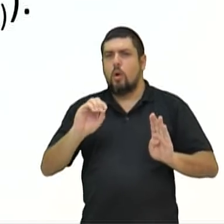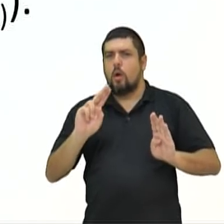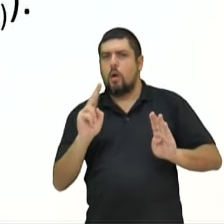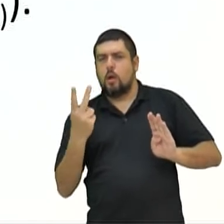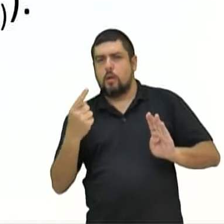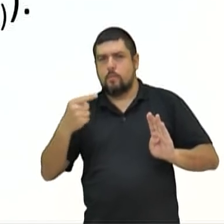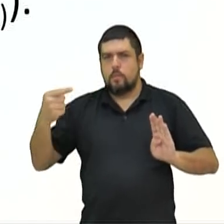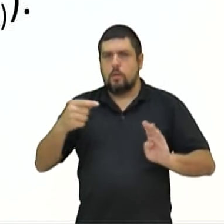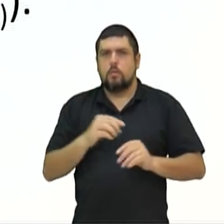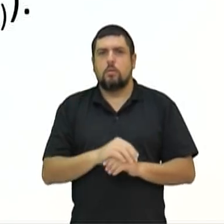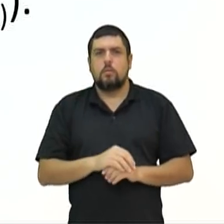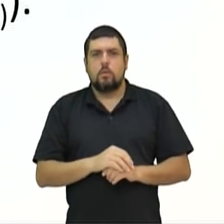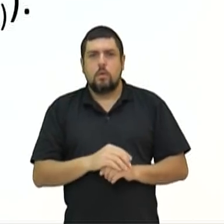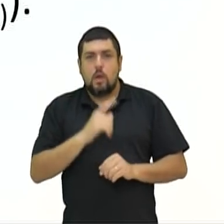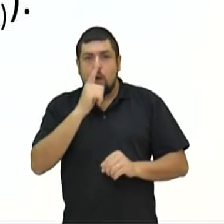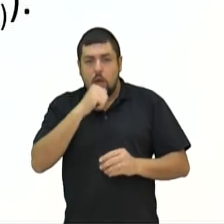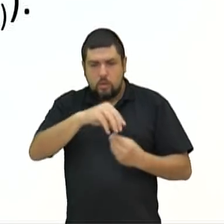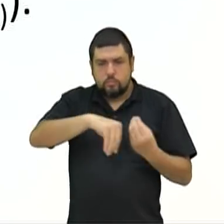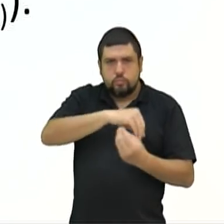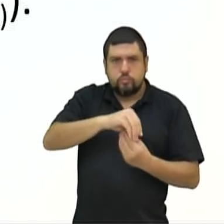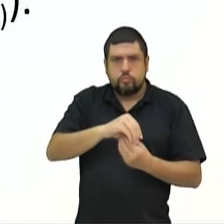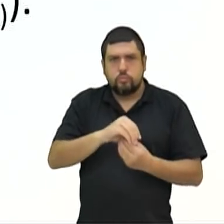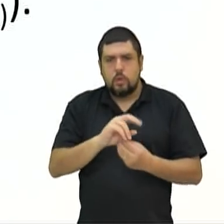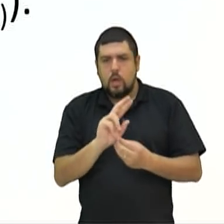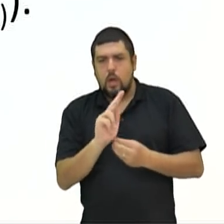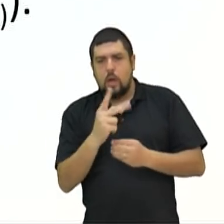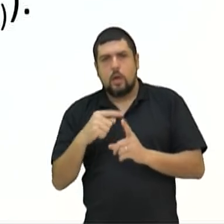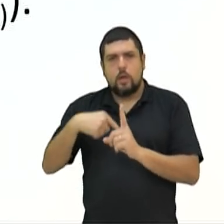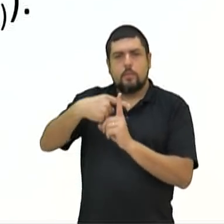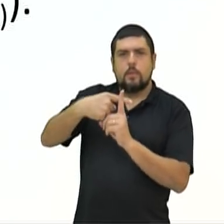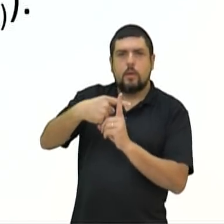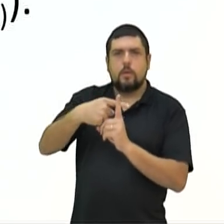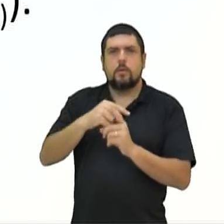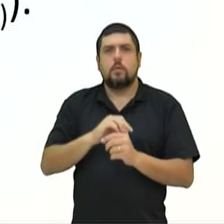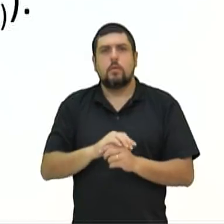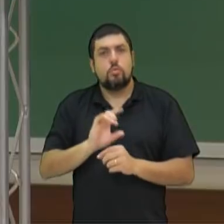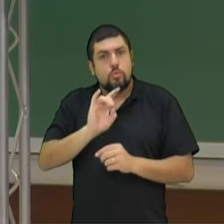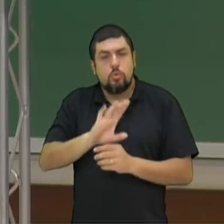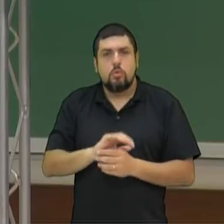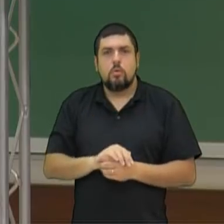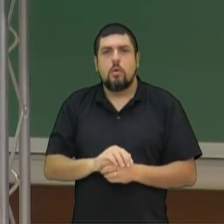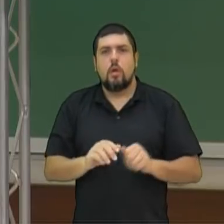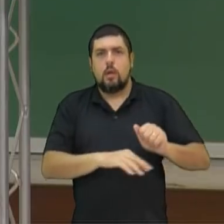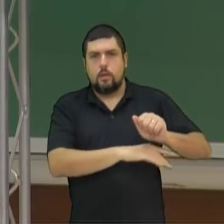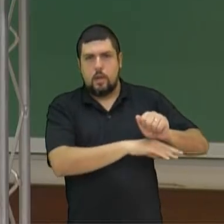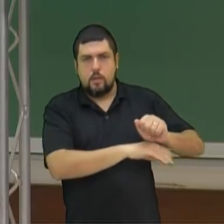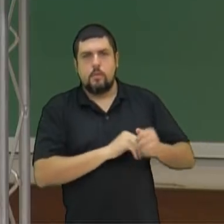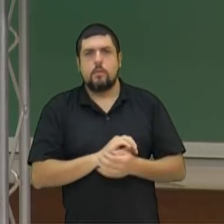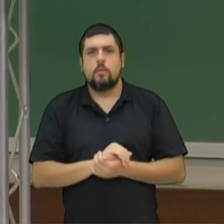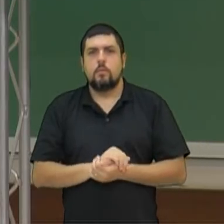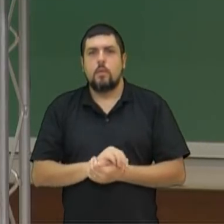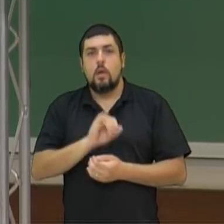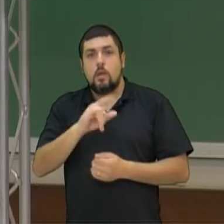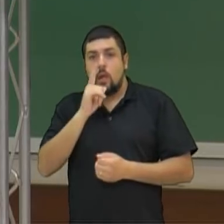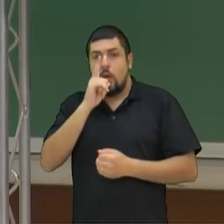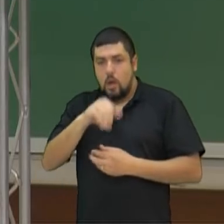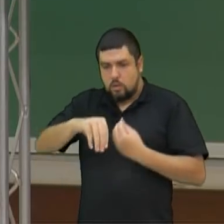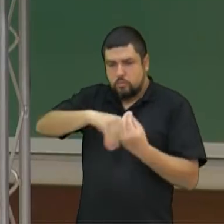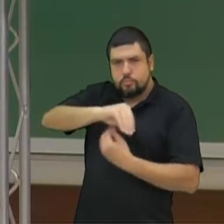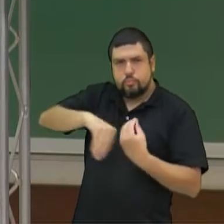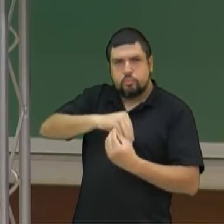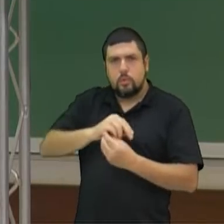água, liberou H+, e não tem outro cátion, só tem o cátion H+, é ácido. Jogou em água,